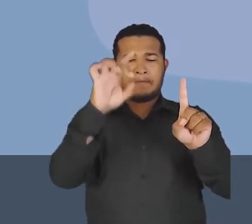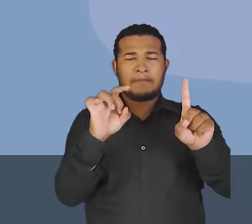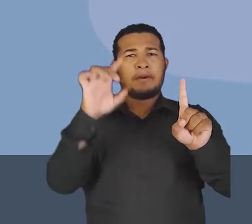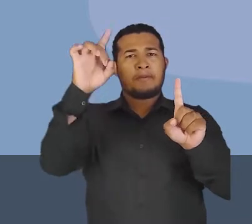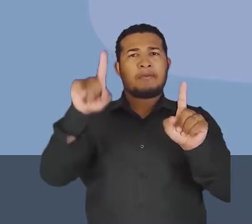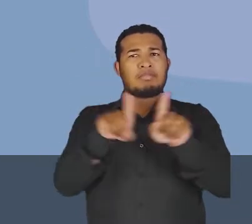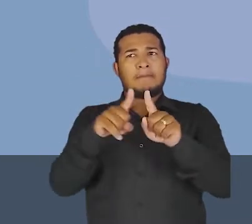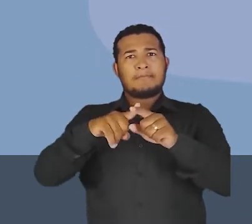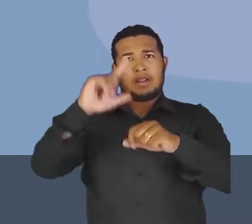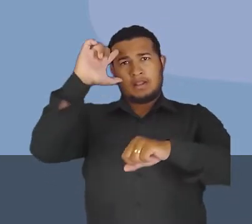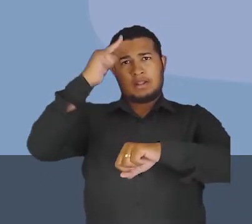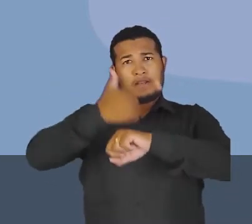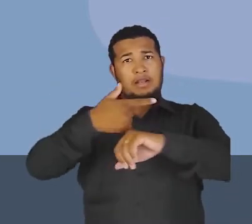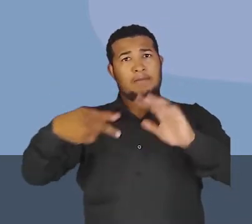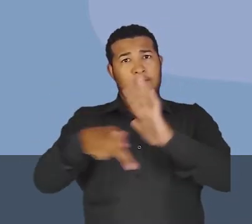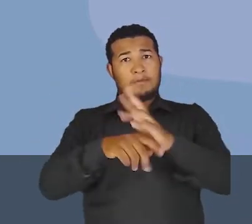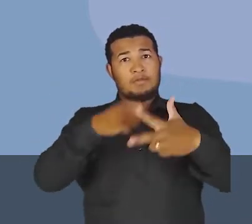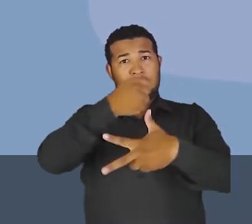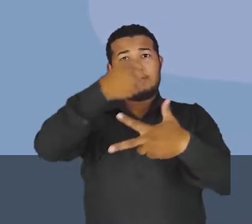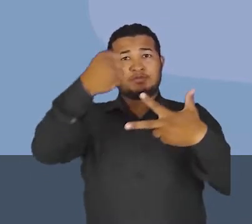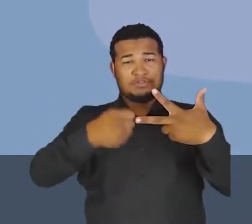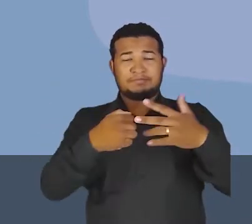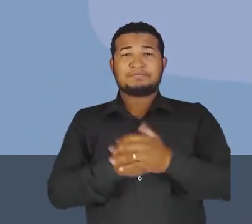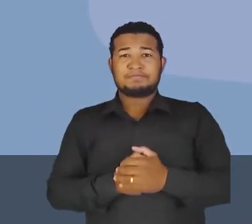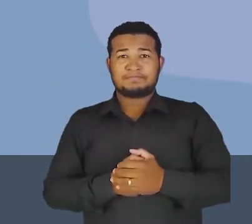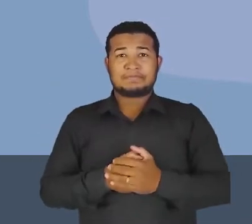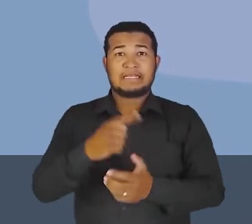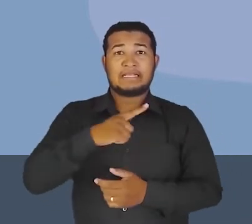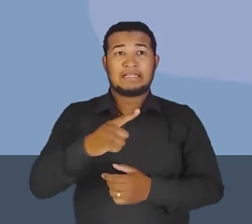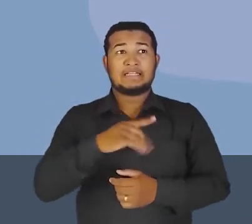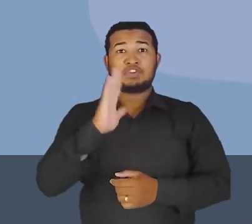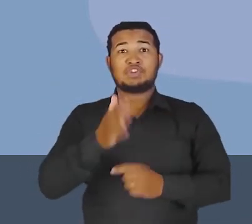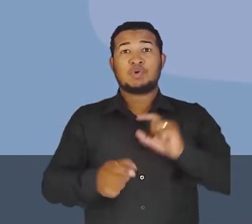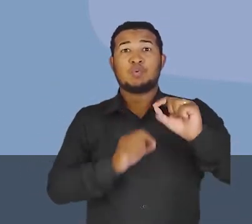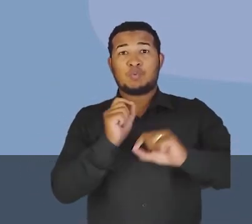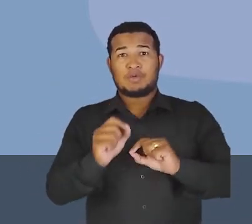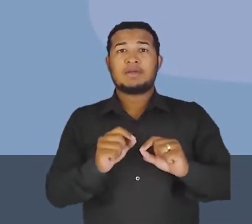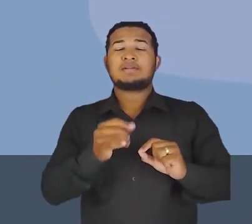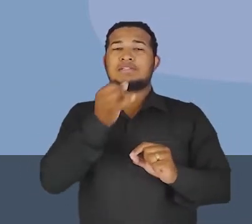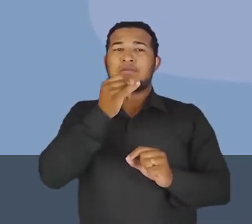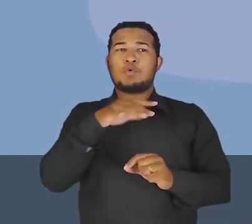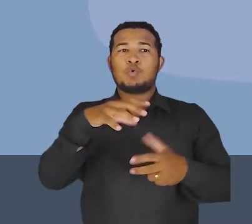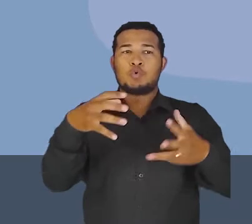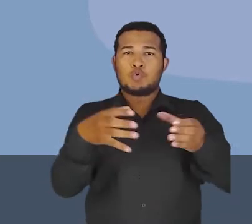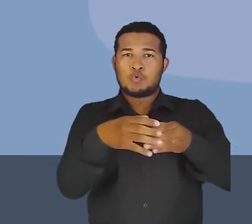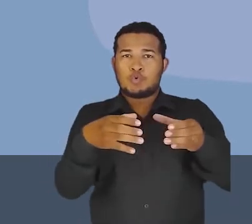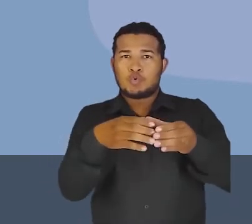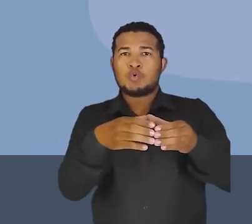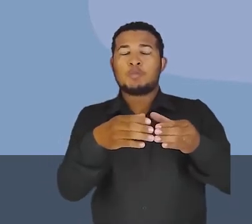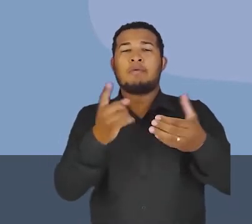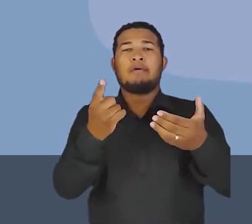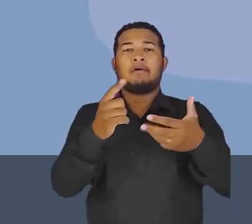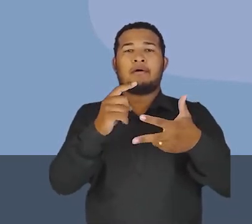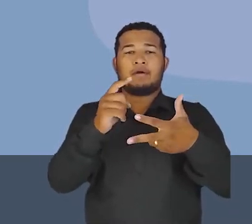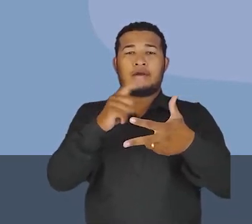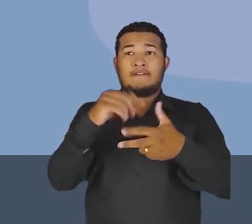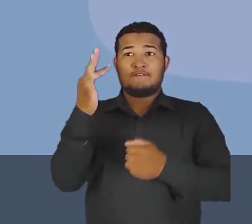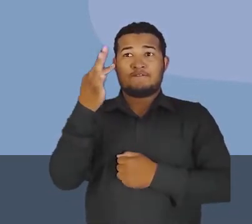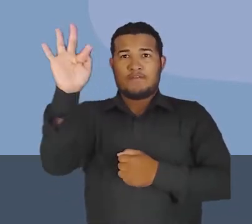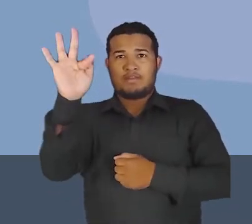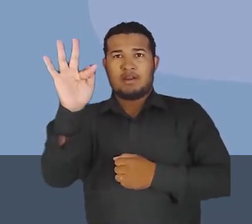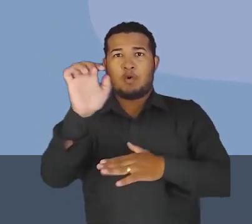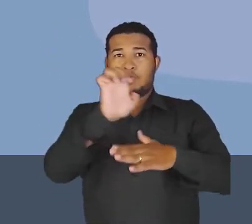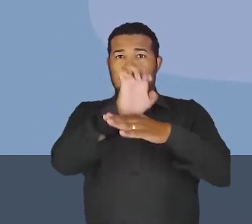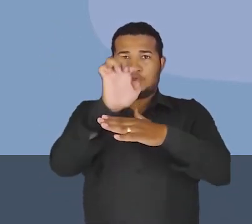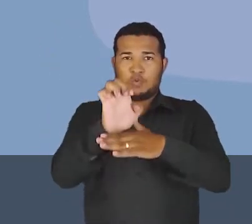lideranças dos três poderes. Aí você vai ter, nessa tabela, a esfera executiva, a esfera federal, estadual